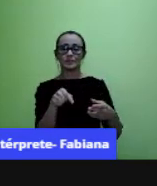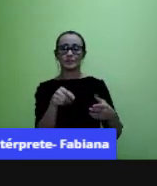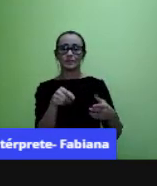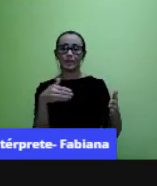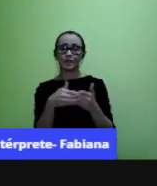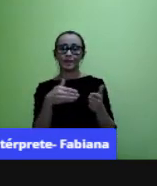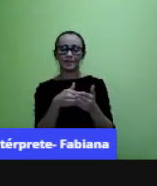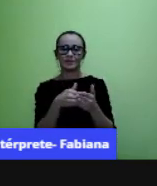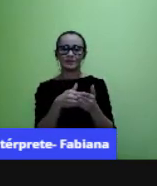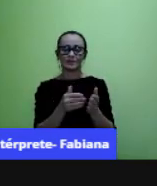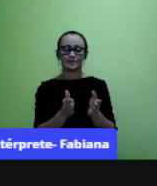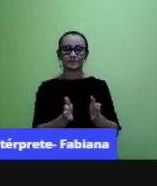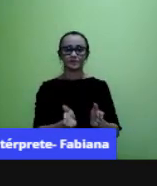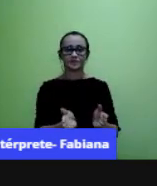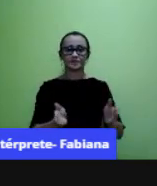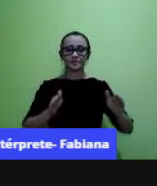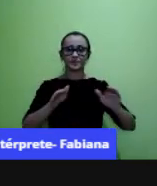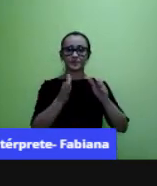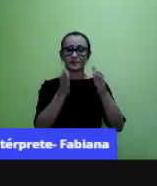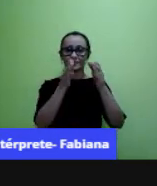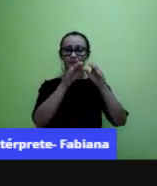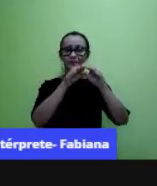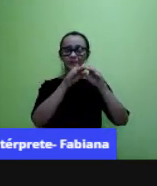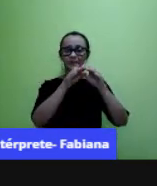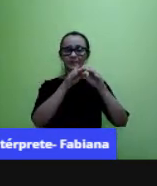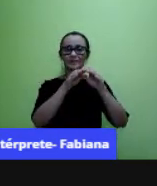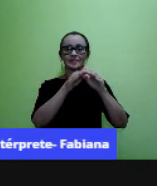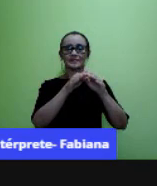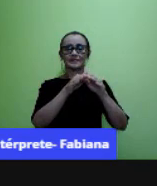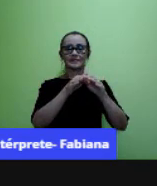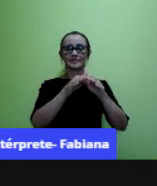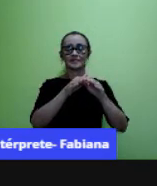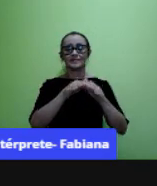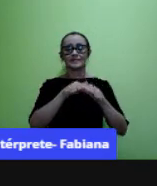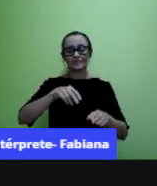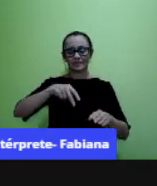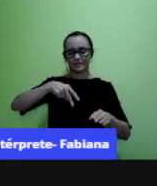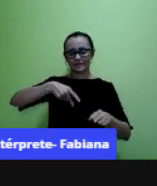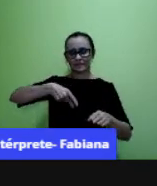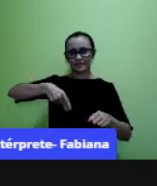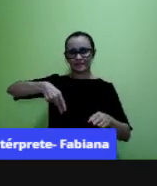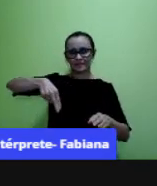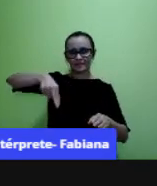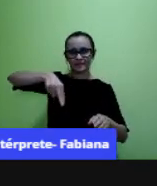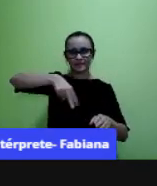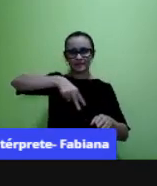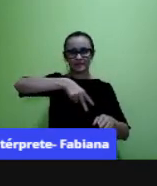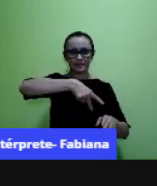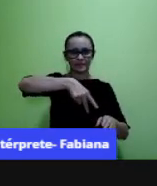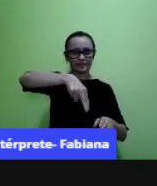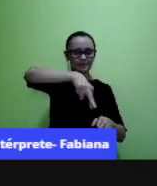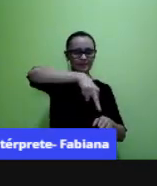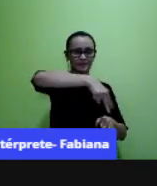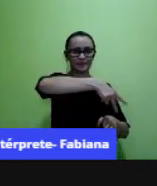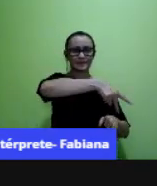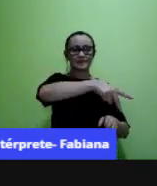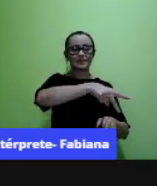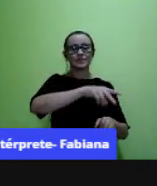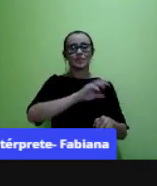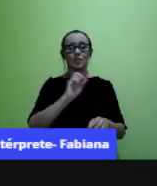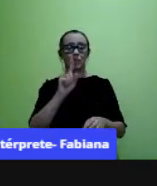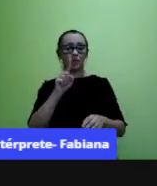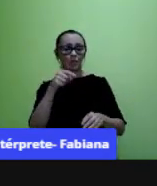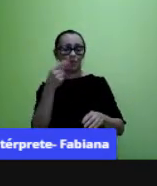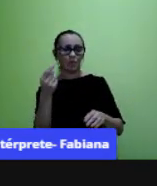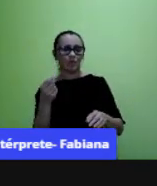aqui garrafas, para ele já andar em zigue-zague. Depois, ele andar sobre o travesseiro,